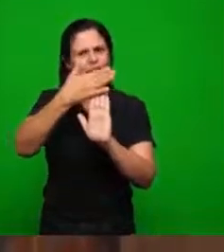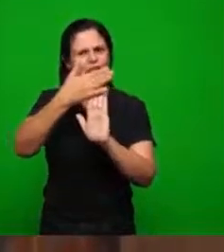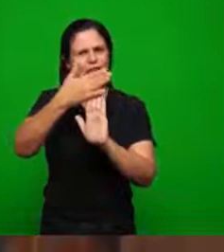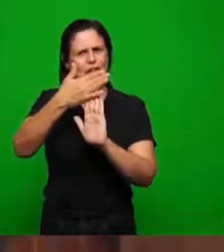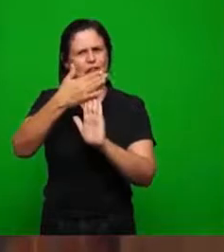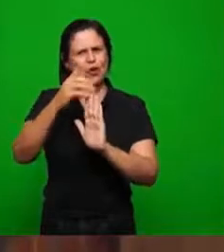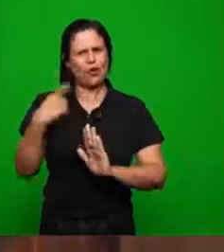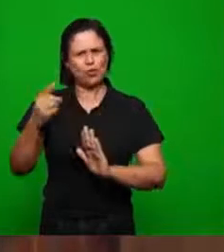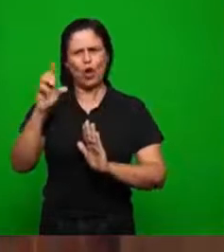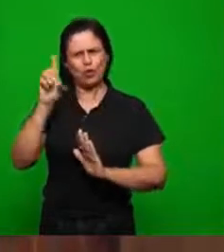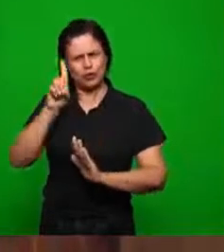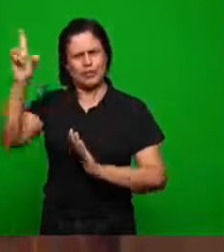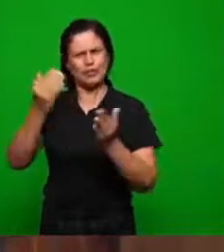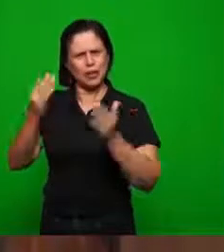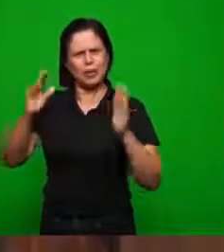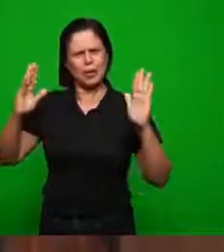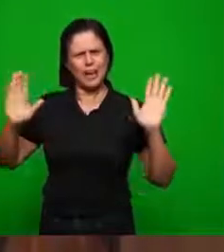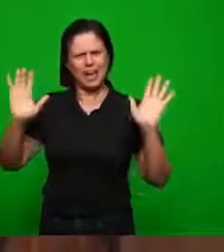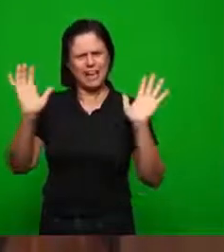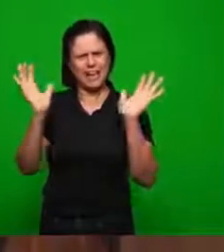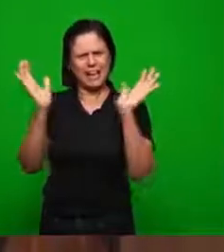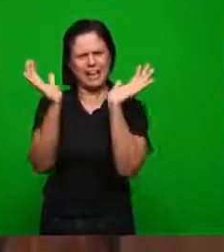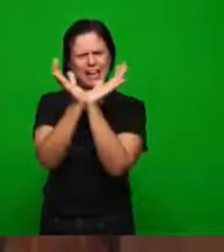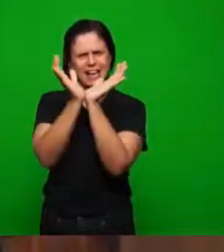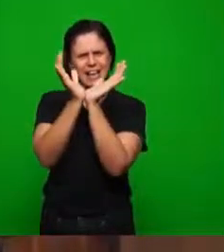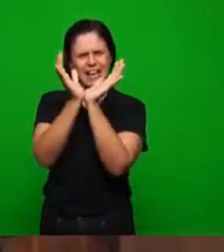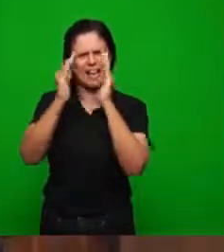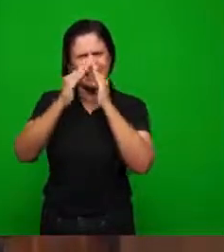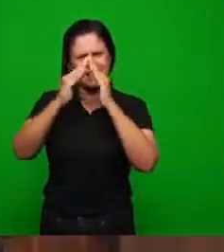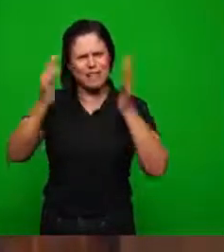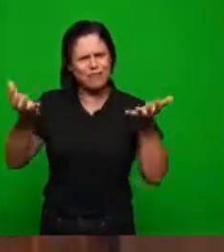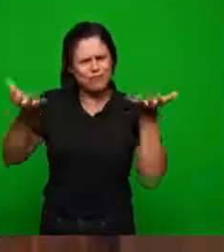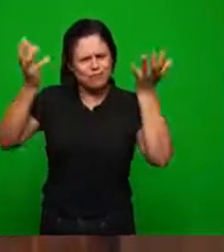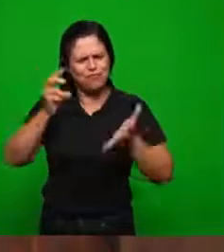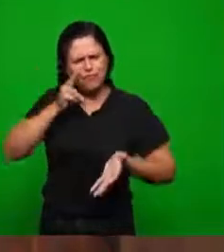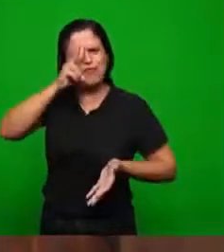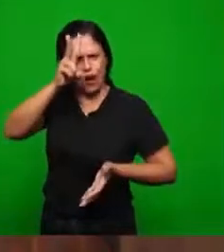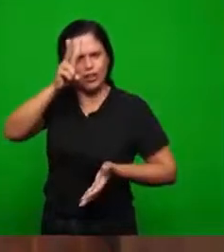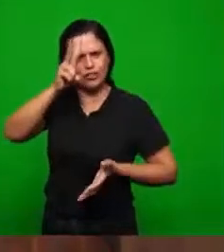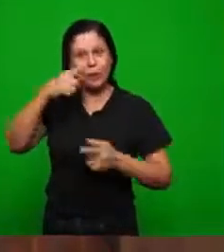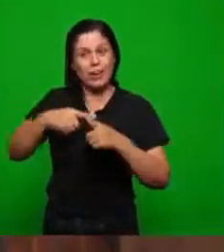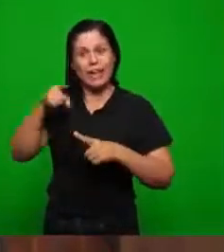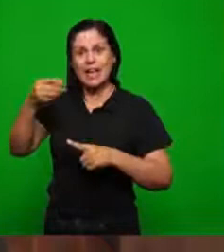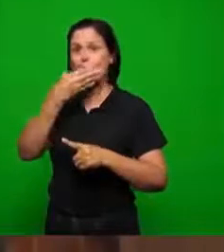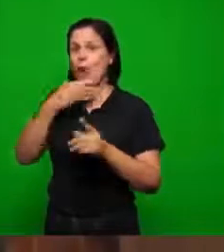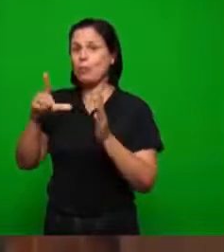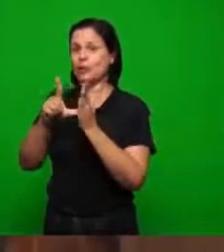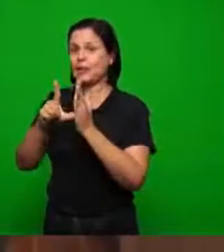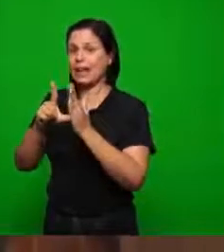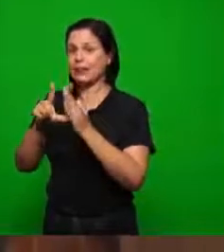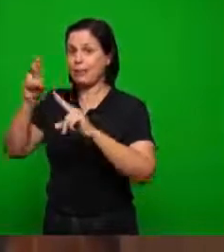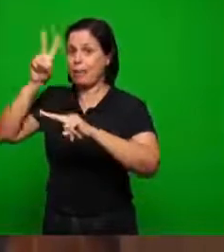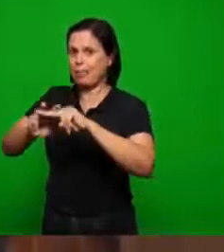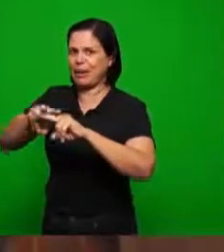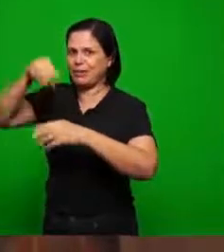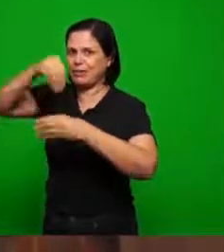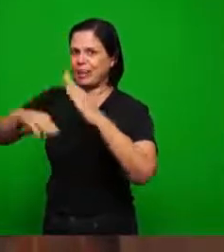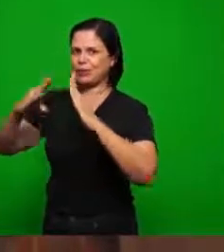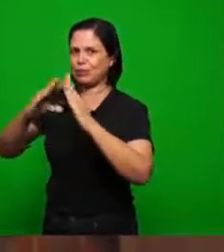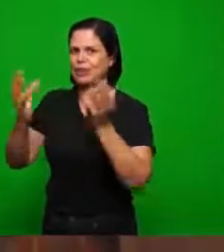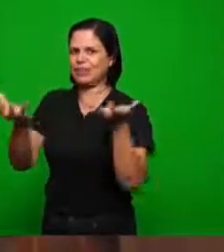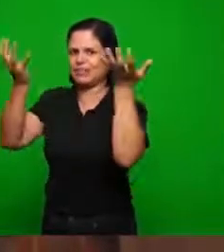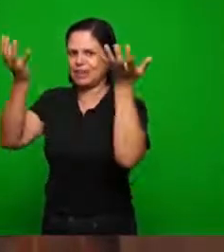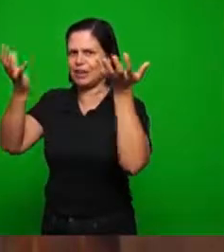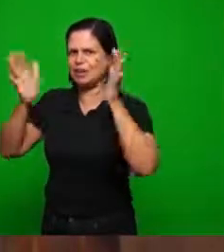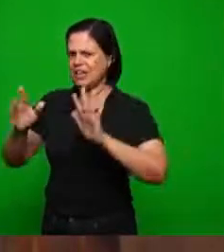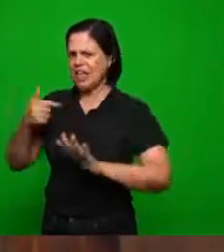forte é o nosso Deus. Então, ele estava na fortaleza de Wartburg. Castelo de Wartburg. Castelo, que era uma fortaleza. Era uma fortaleza. Mas ele